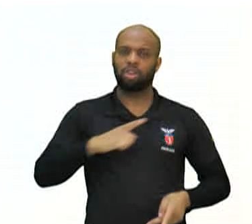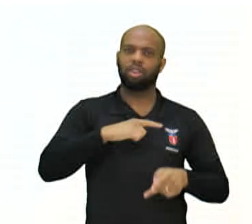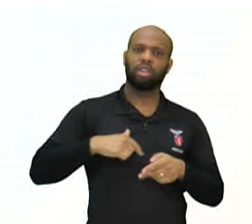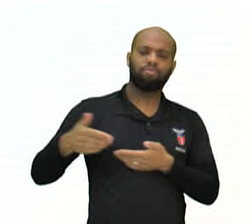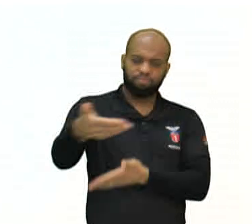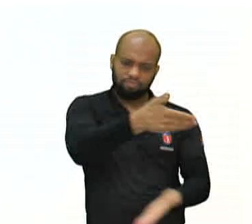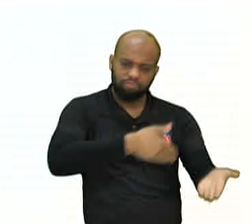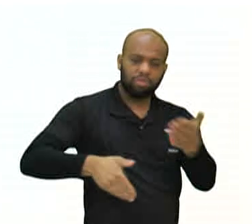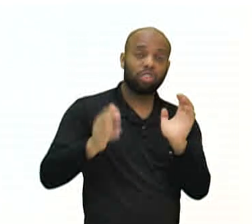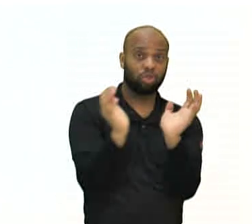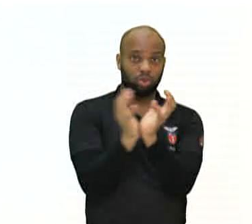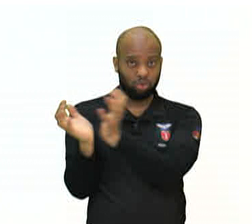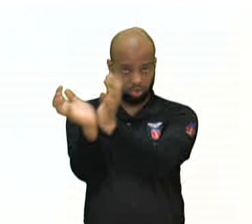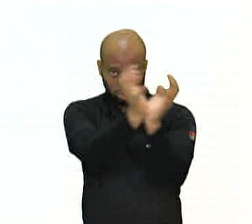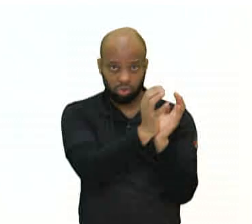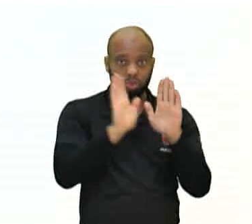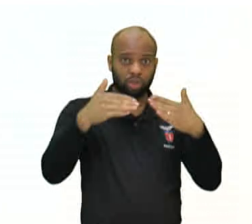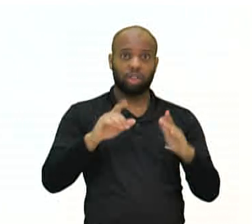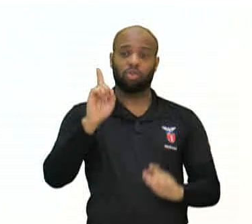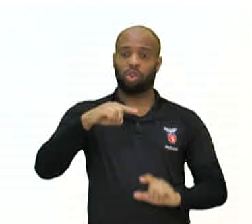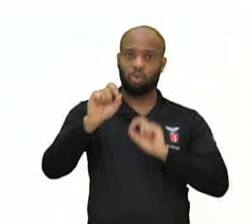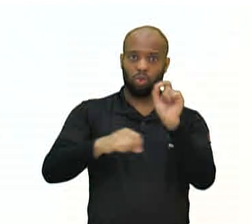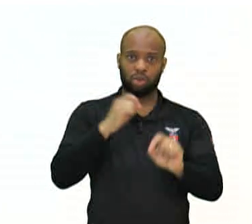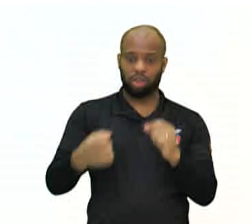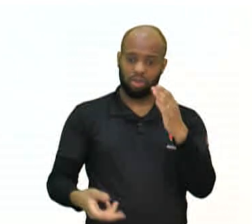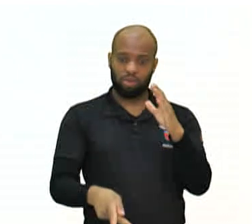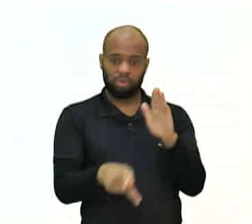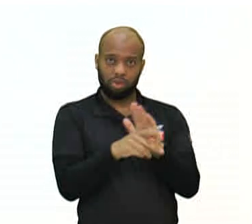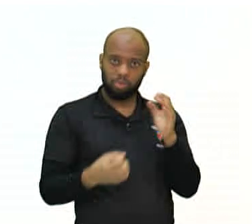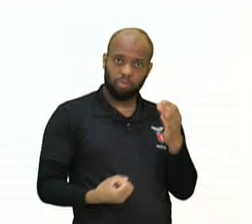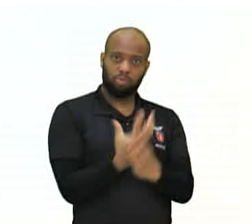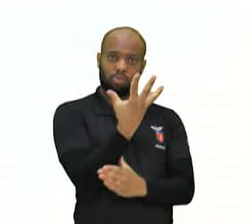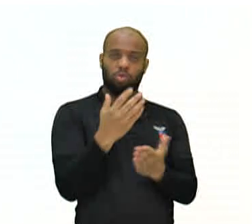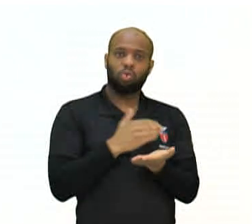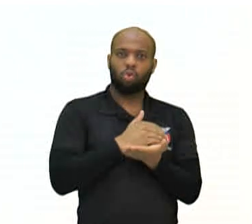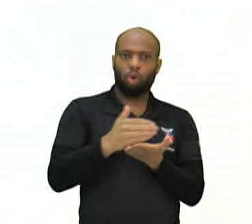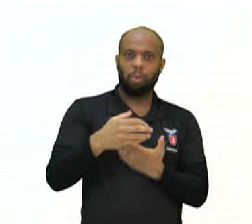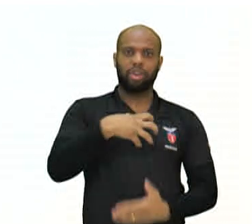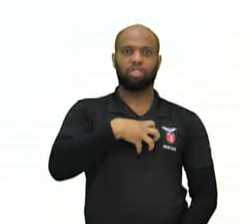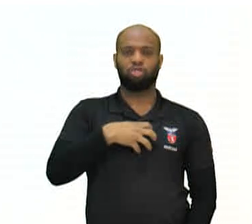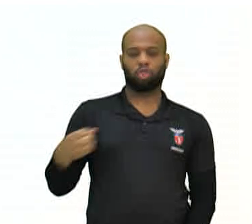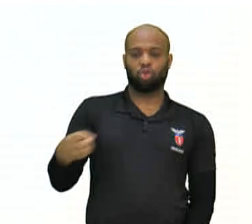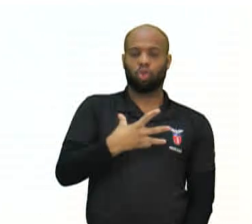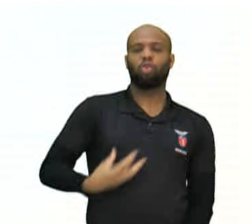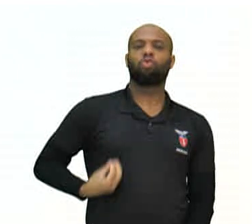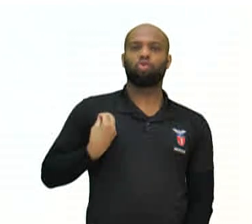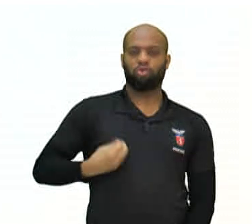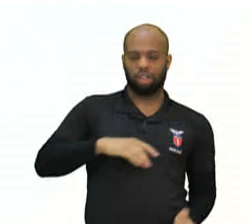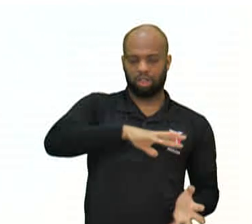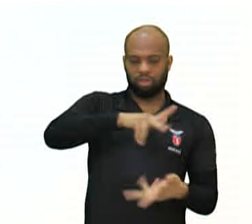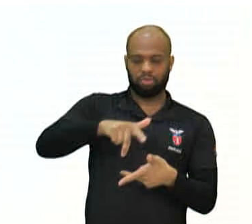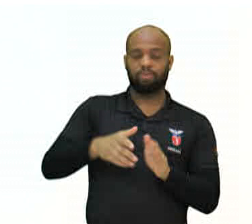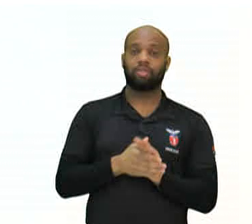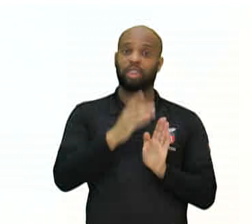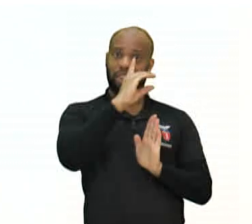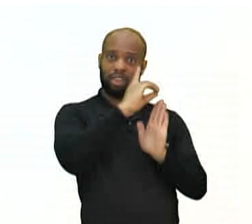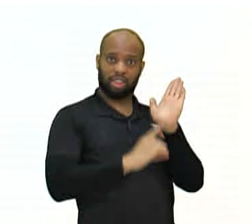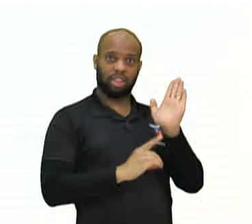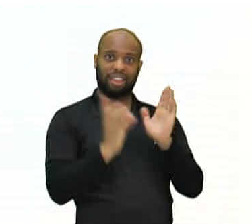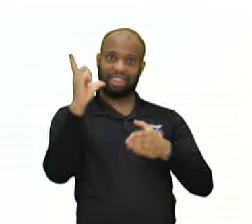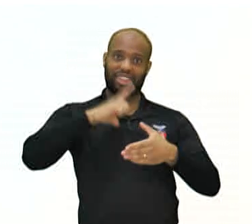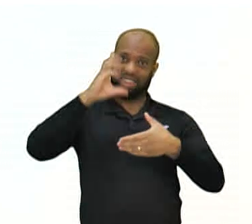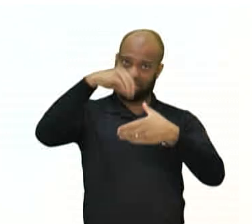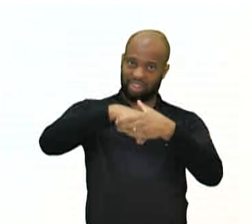coletiva, pode ser considerada um evento inaugural de uma nova concepção de vida internacional. A declaração citada no